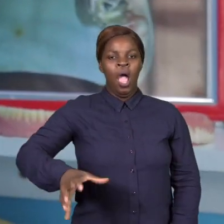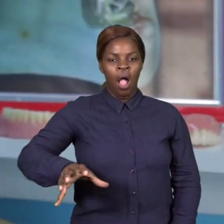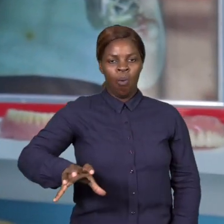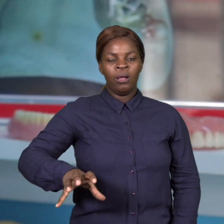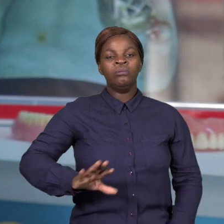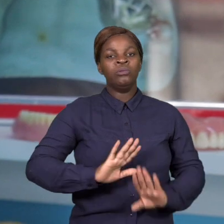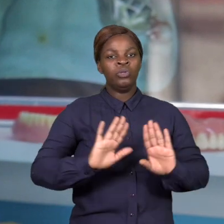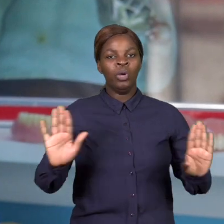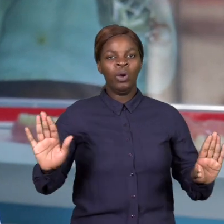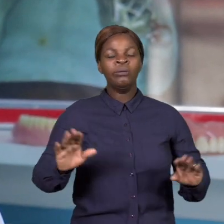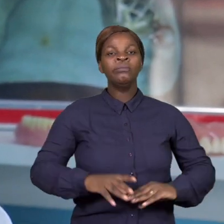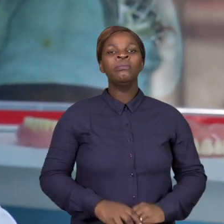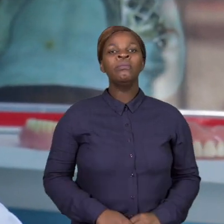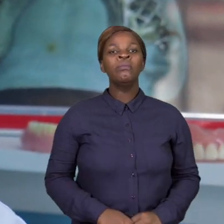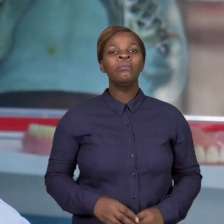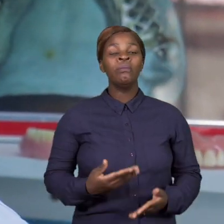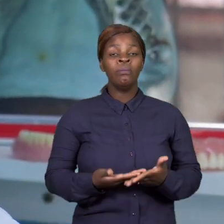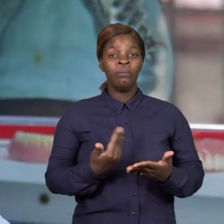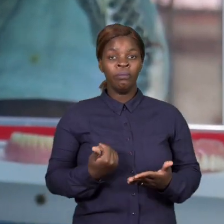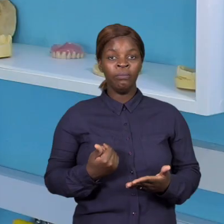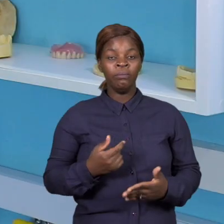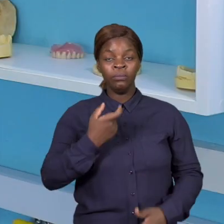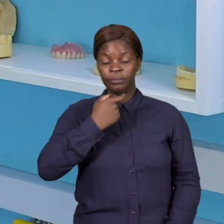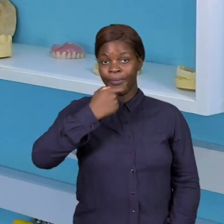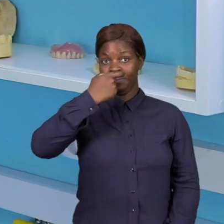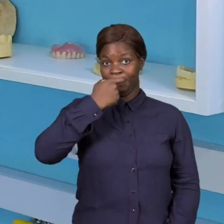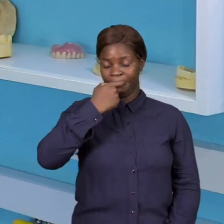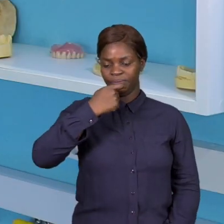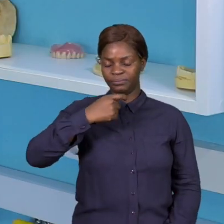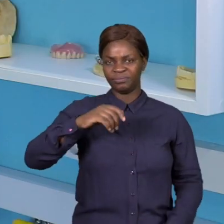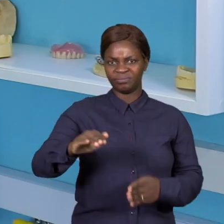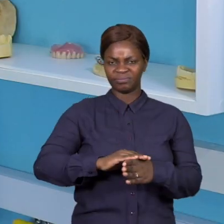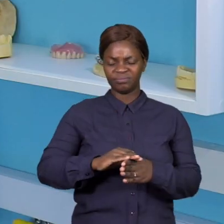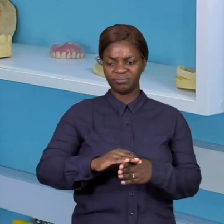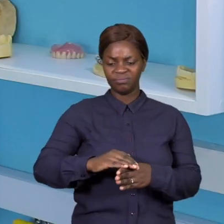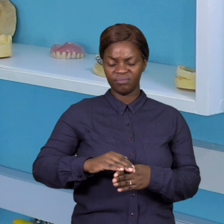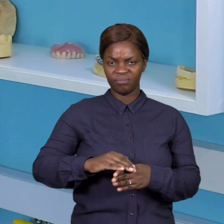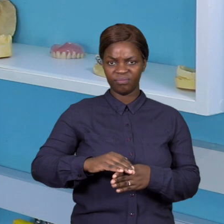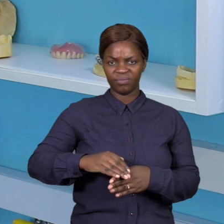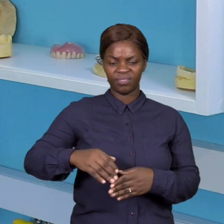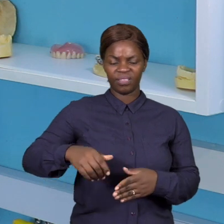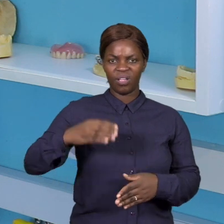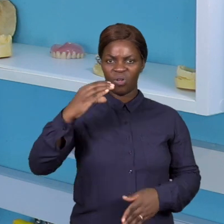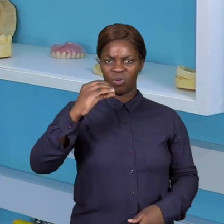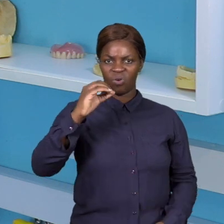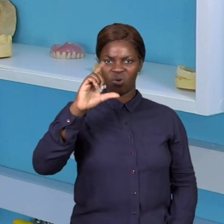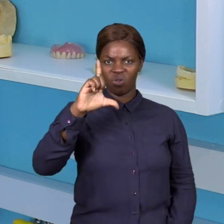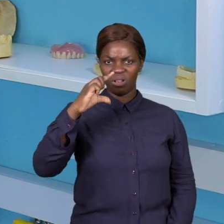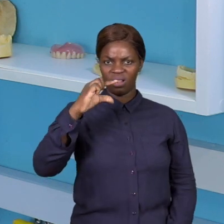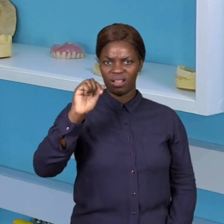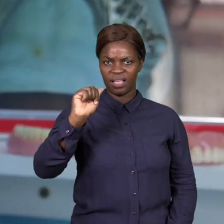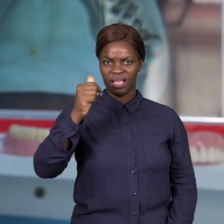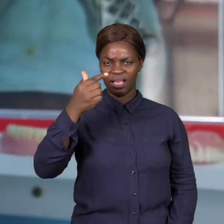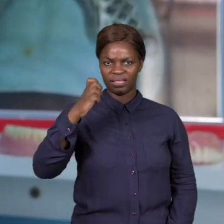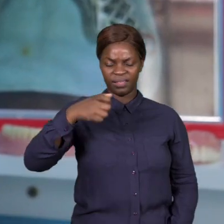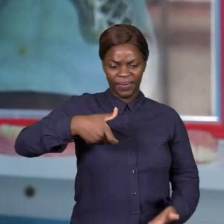que acontece? As placas, quando colocamos pasta dentífica, a pasta dentífica tem elementos abrasivos, sendo